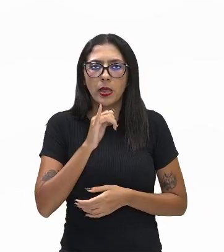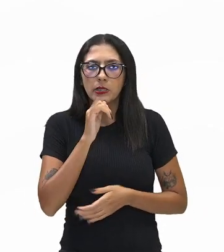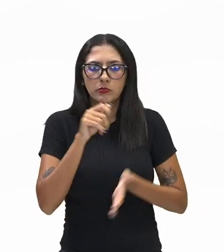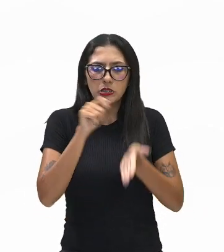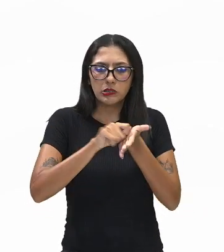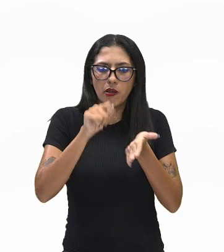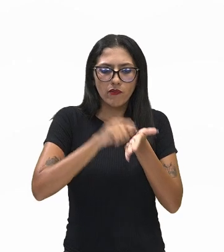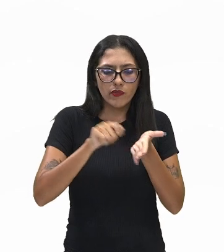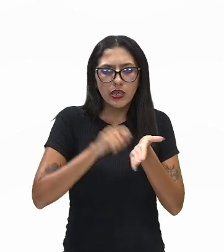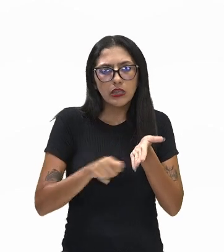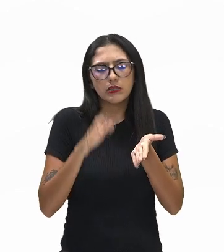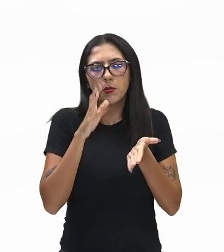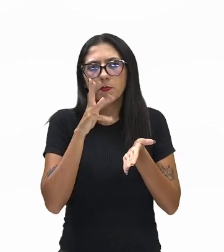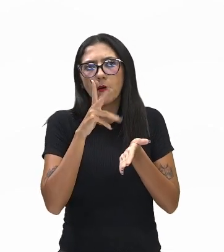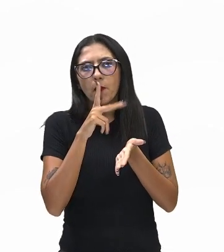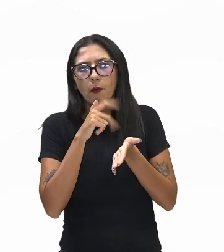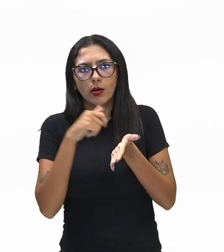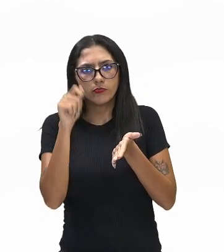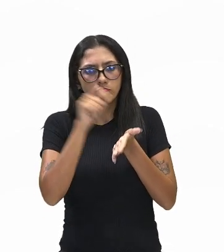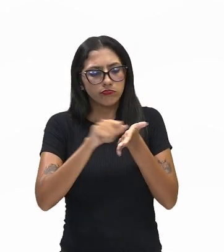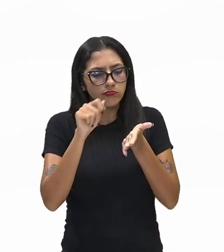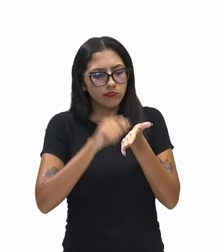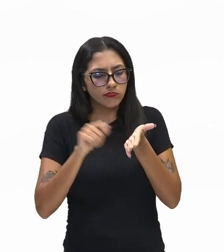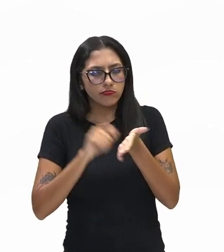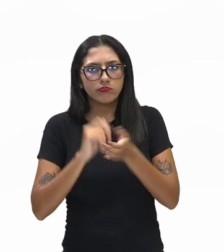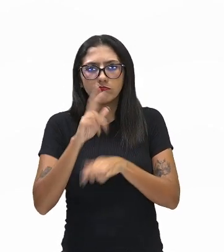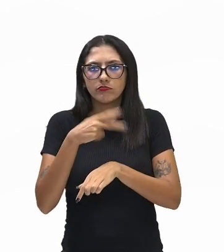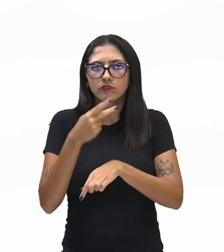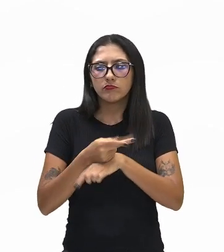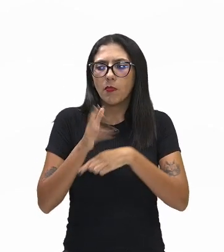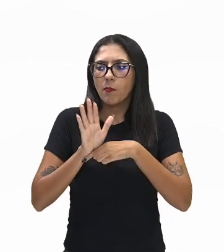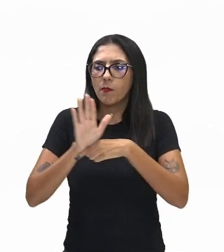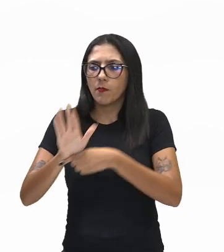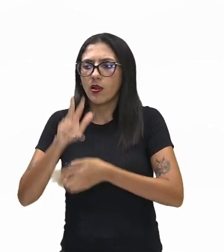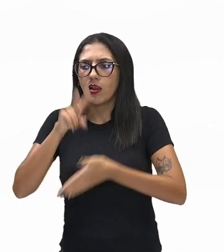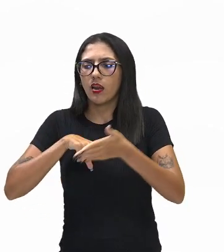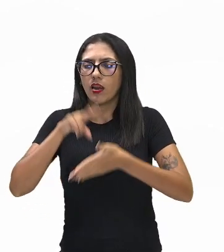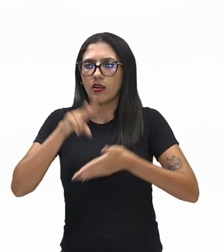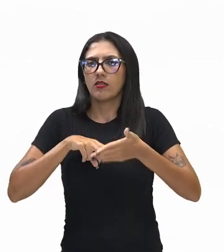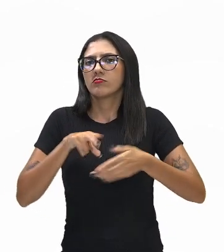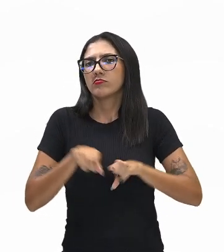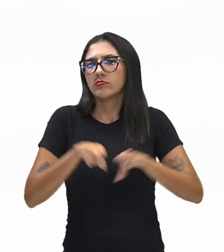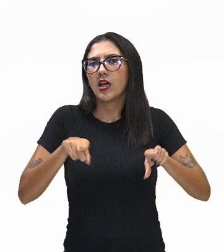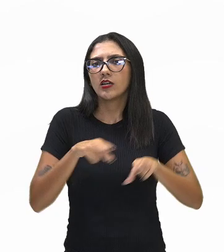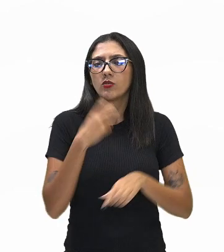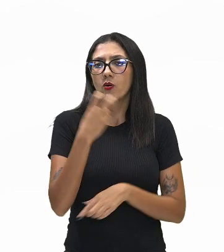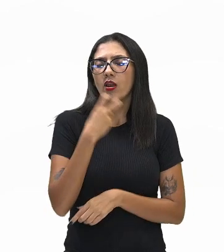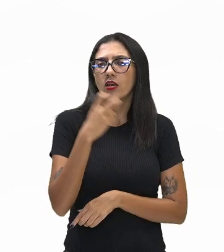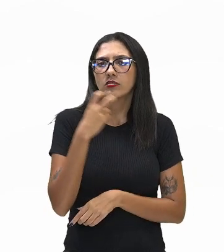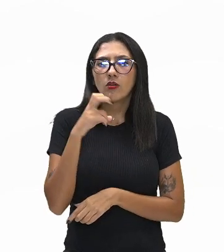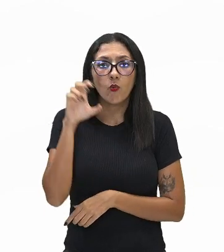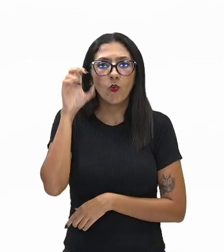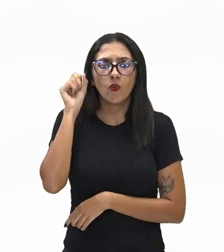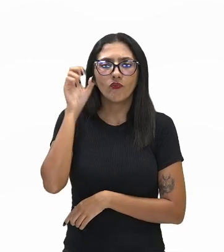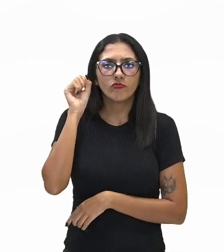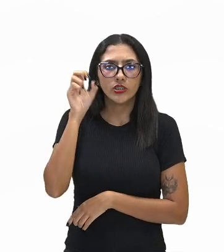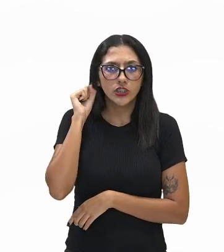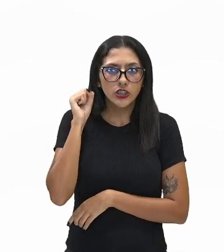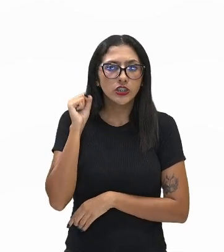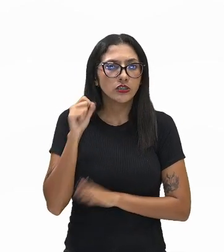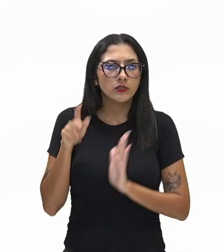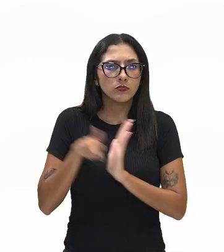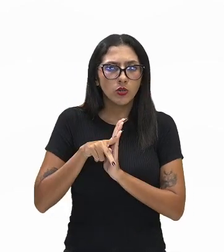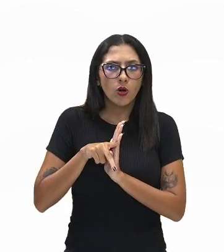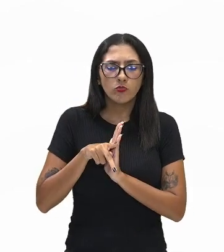pessoa receber, né? Passa anos até, mas assim, na comunicação oral, vou contar uma história, eu posso, ali vai